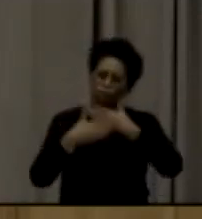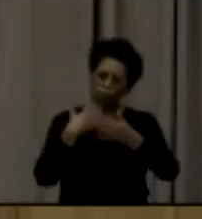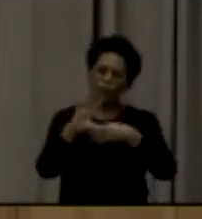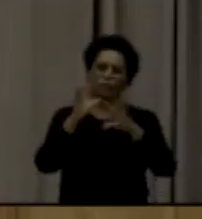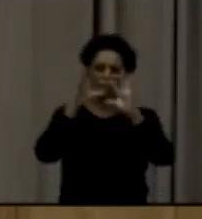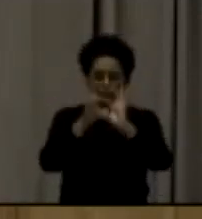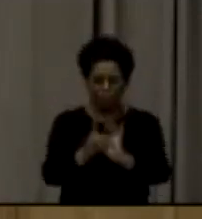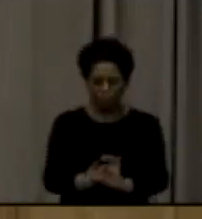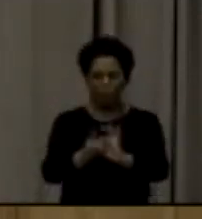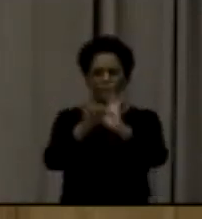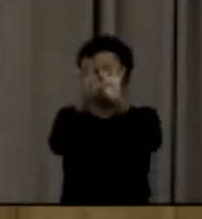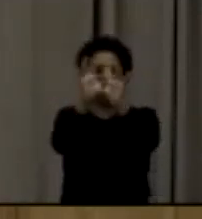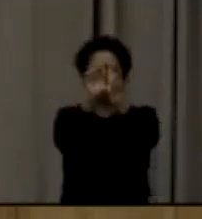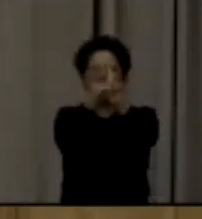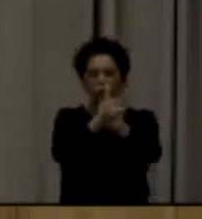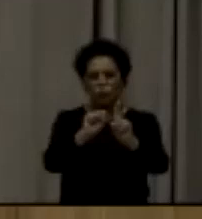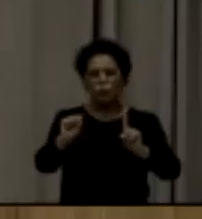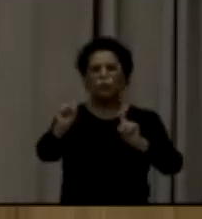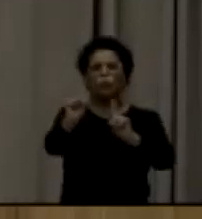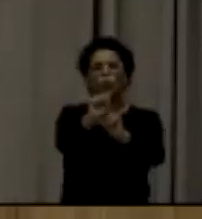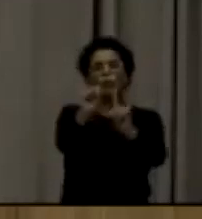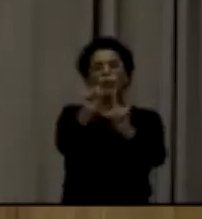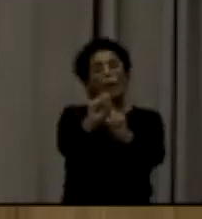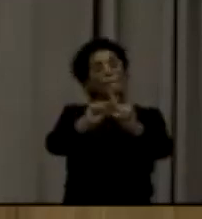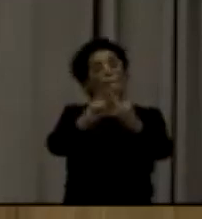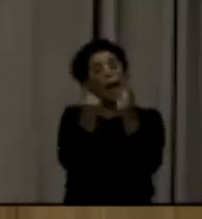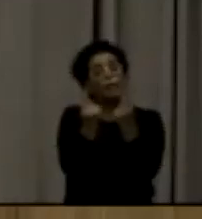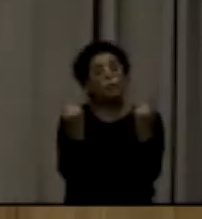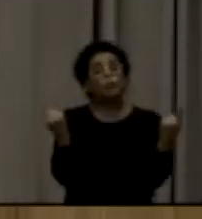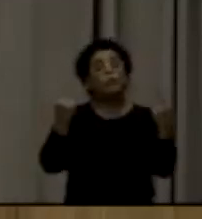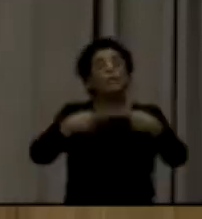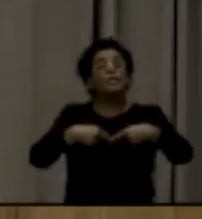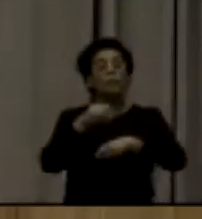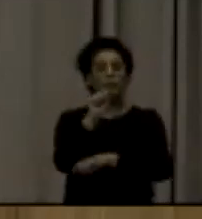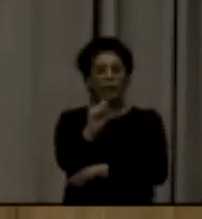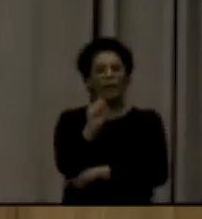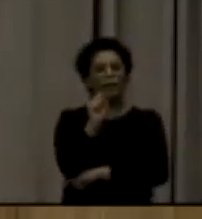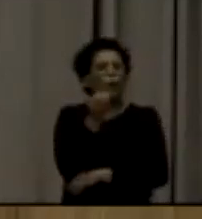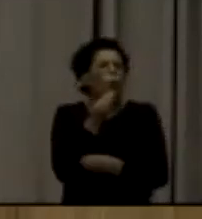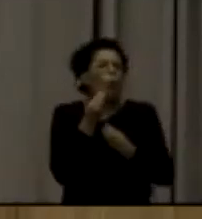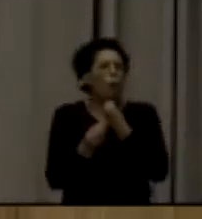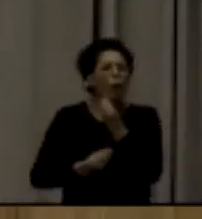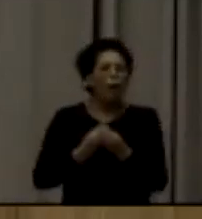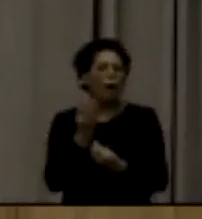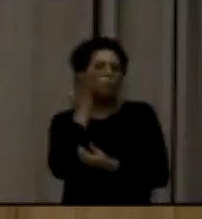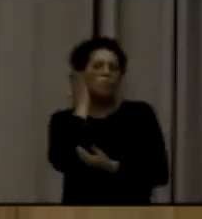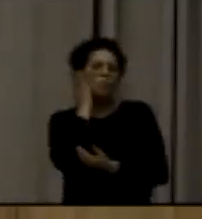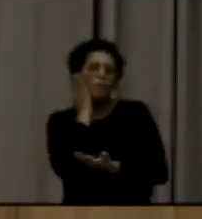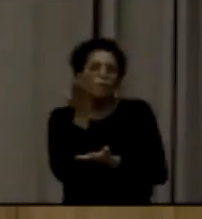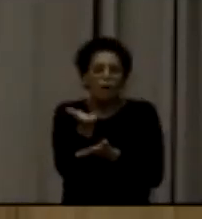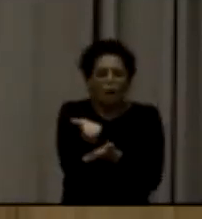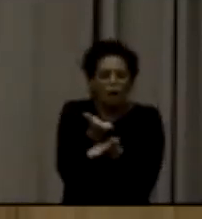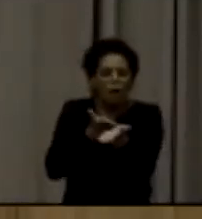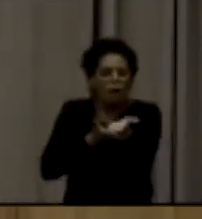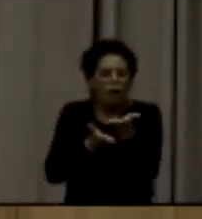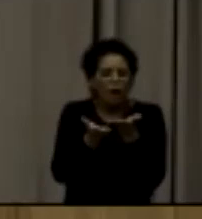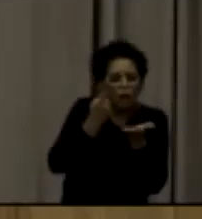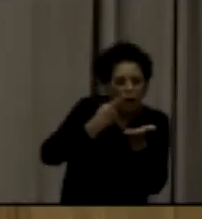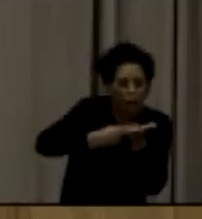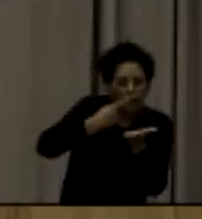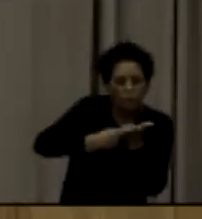democráticas e socialistas. E aí, me parece que o grande desafio é sabermos articular a agenda